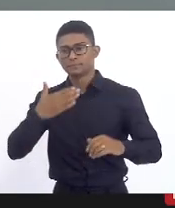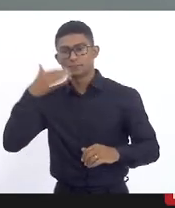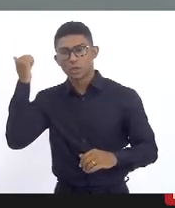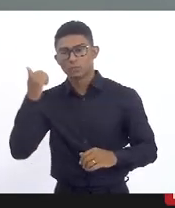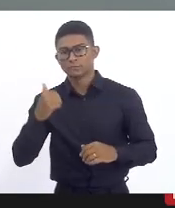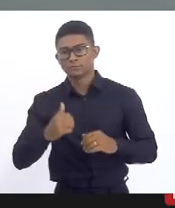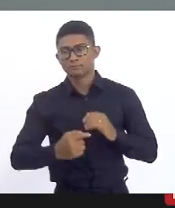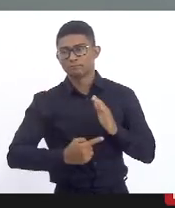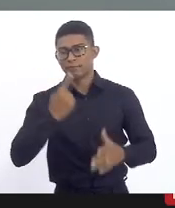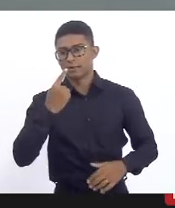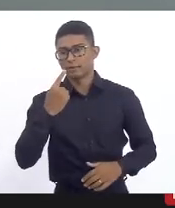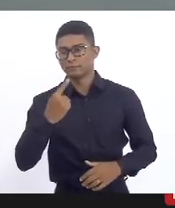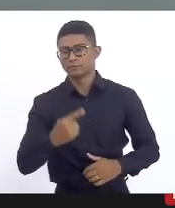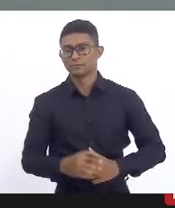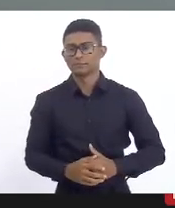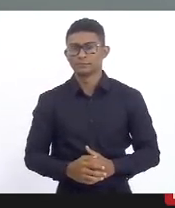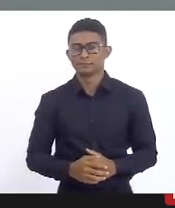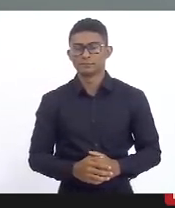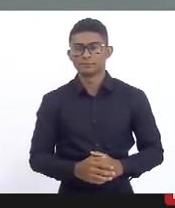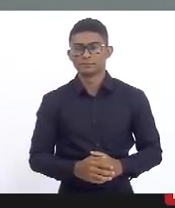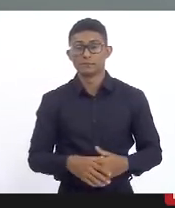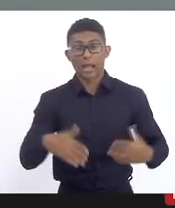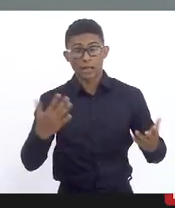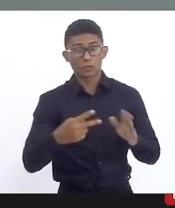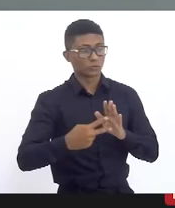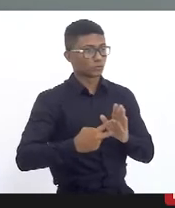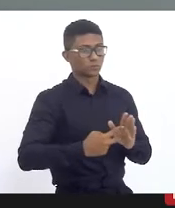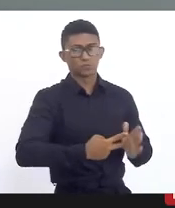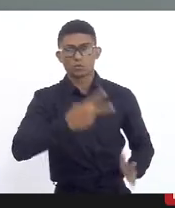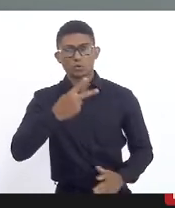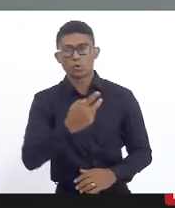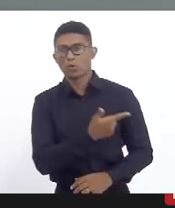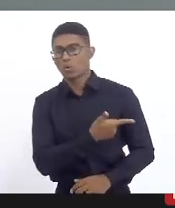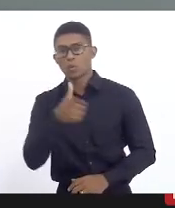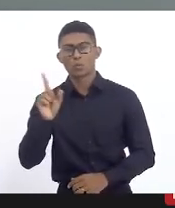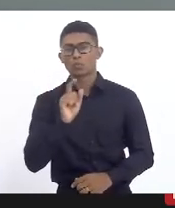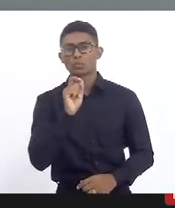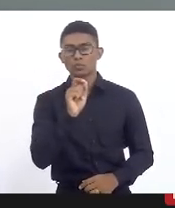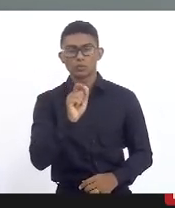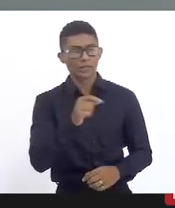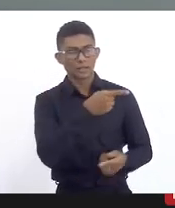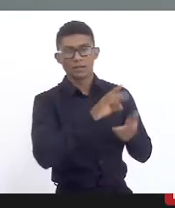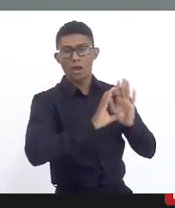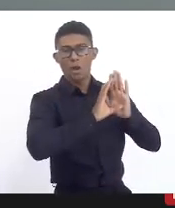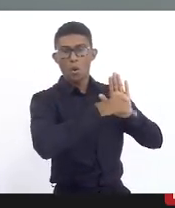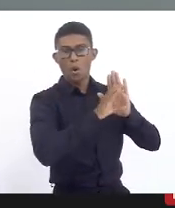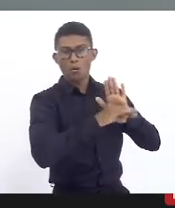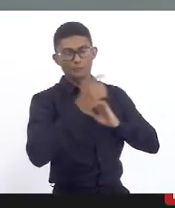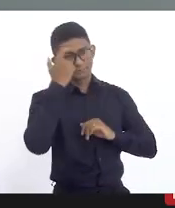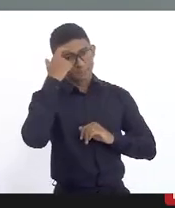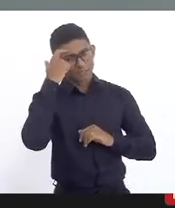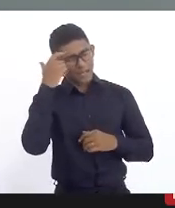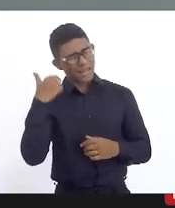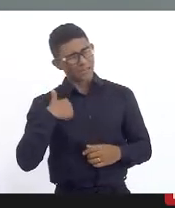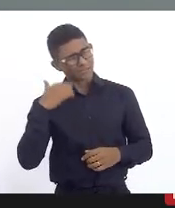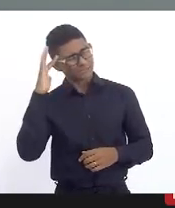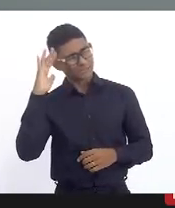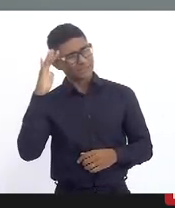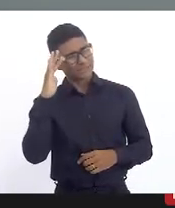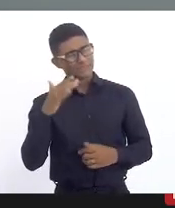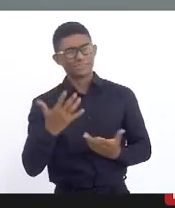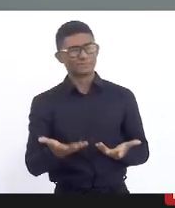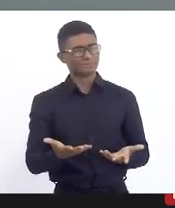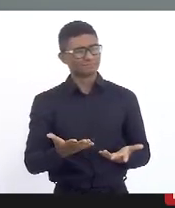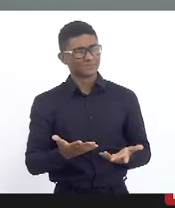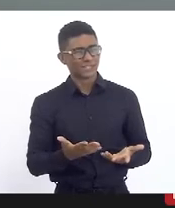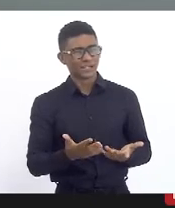cara ficar informado. É um outro conceito da qual ele foi elaborado que é questionável. Por que esse conceito